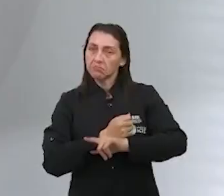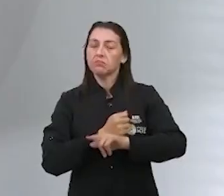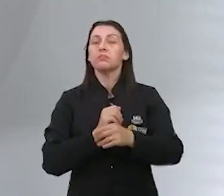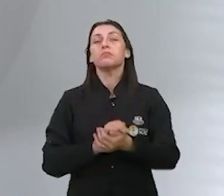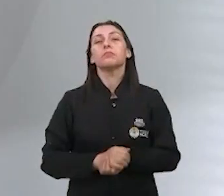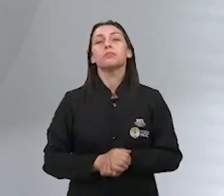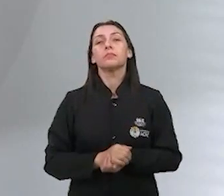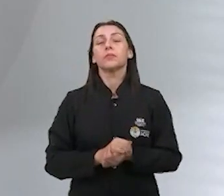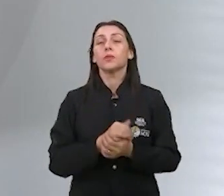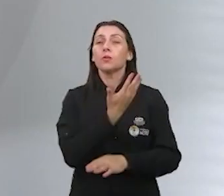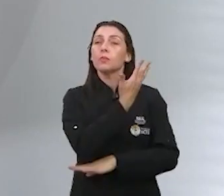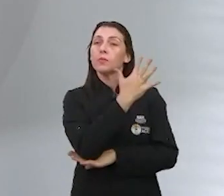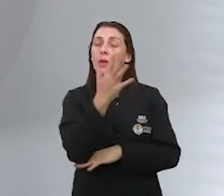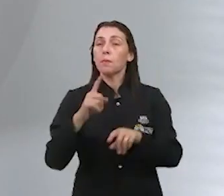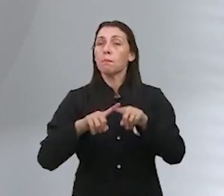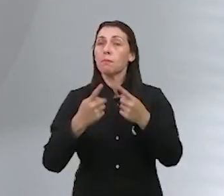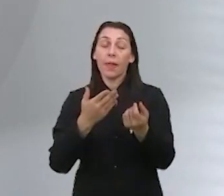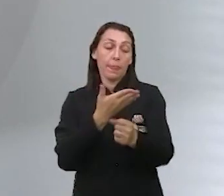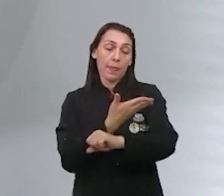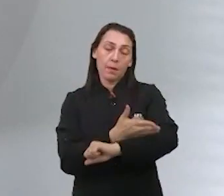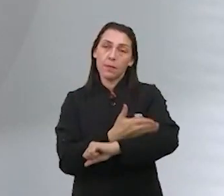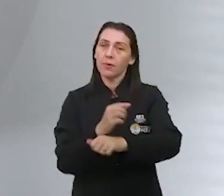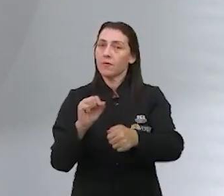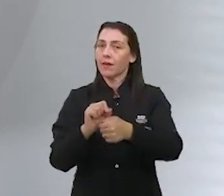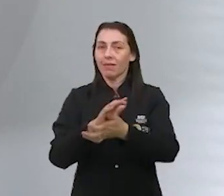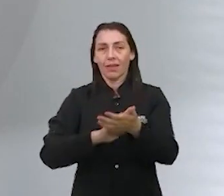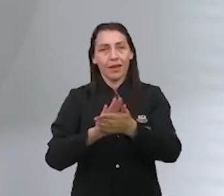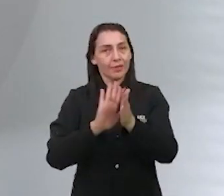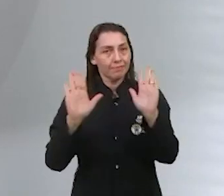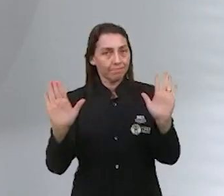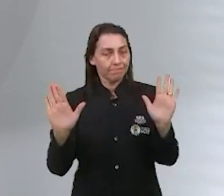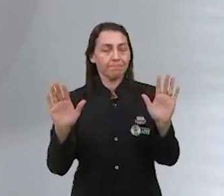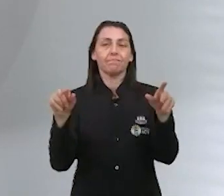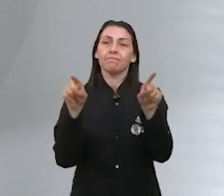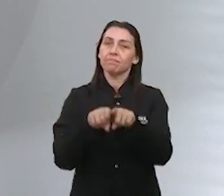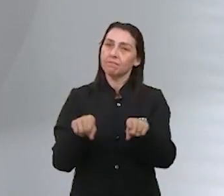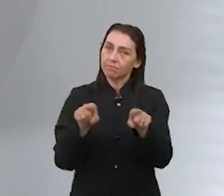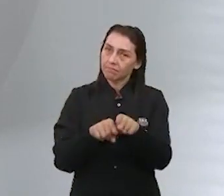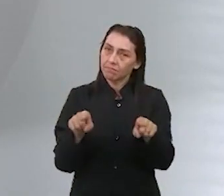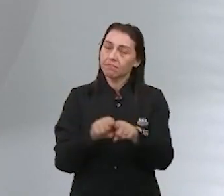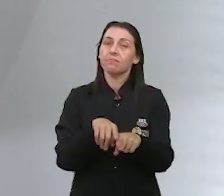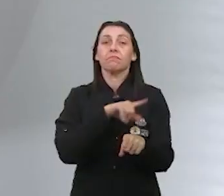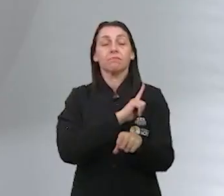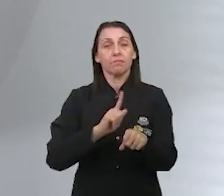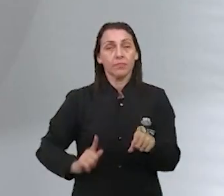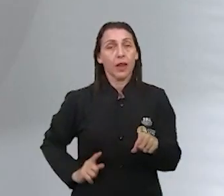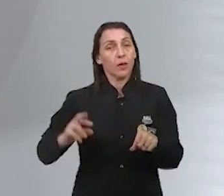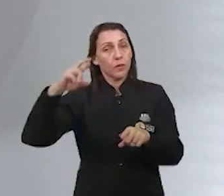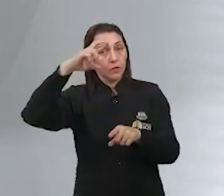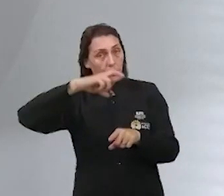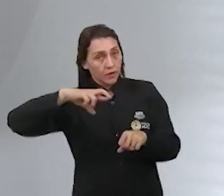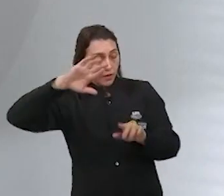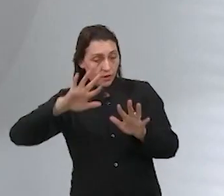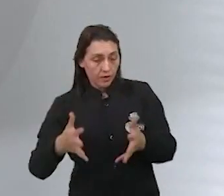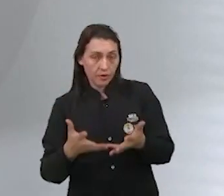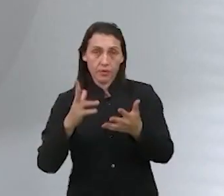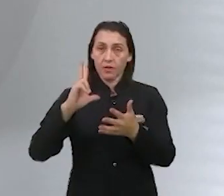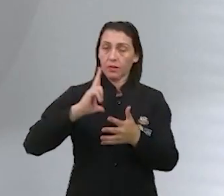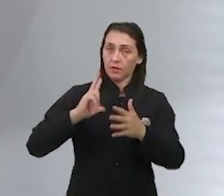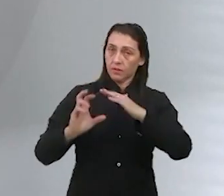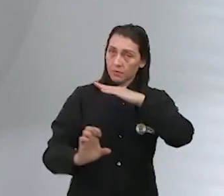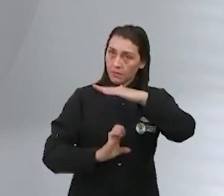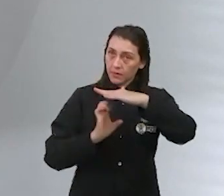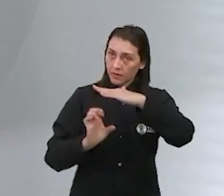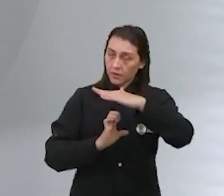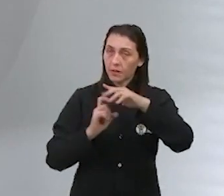caramba sobre meio ambiente, mas na prática não executa. Então você também cabe aí ao governo fiscalizar a iniciativa privada em relação a